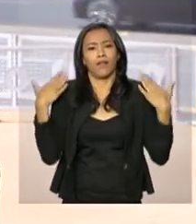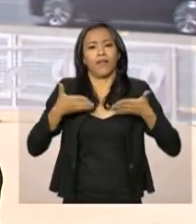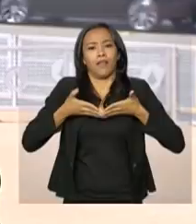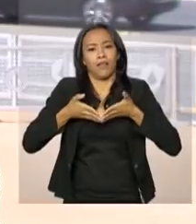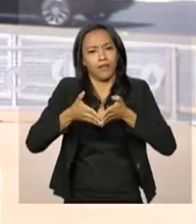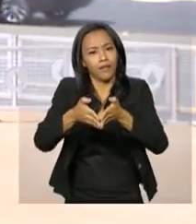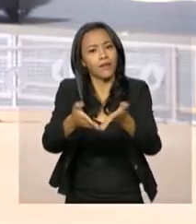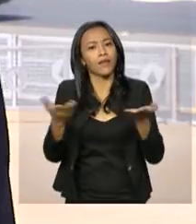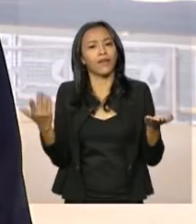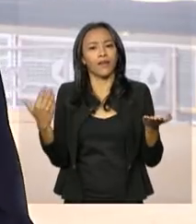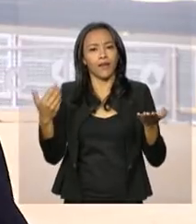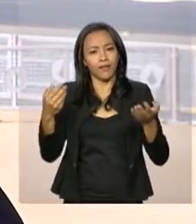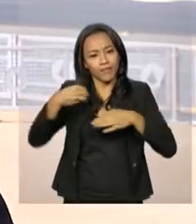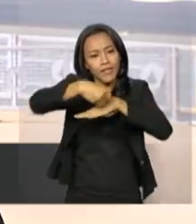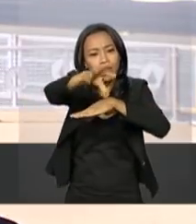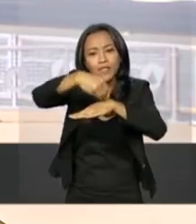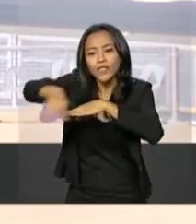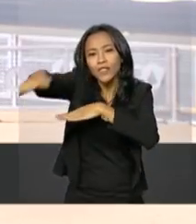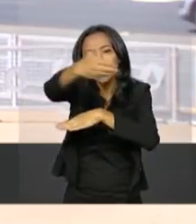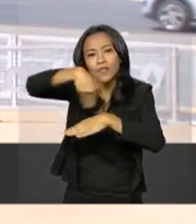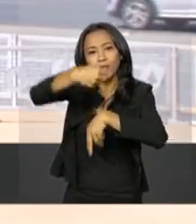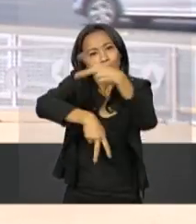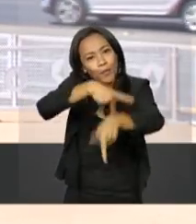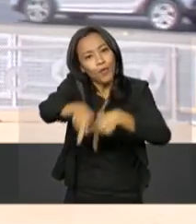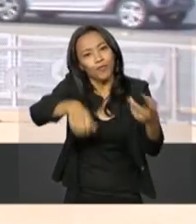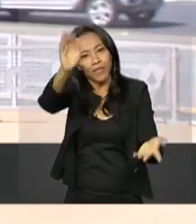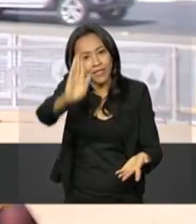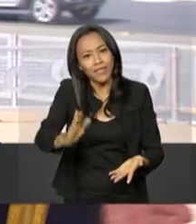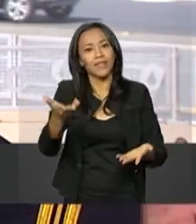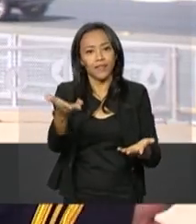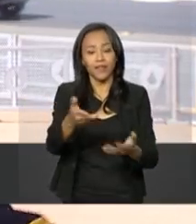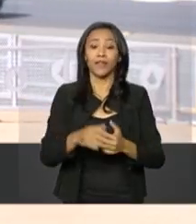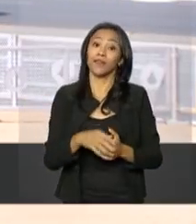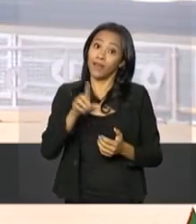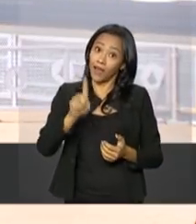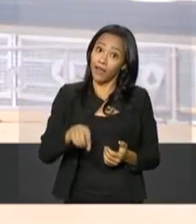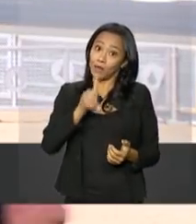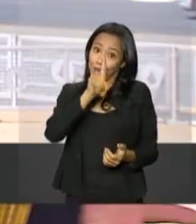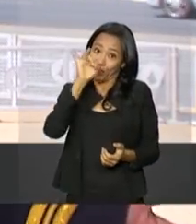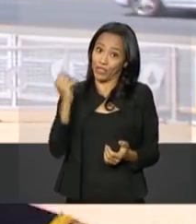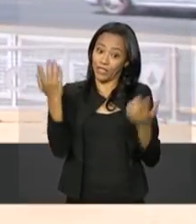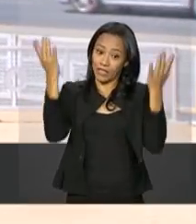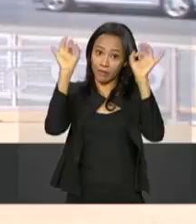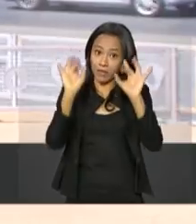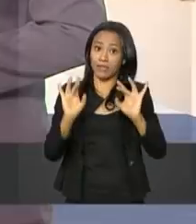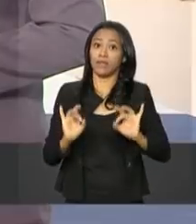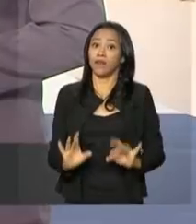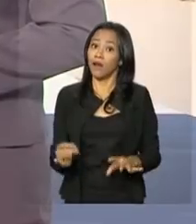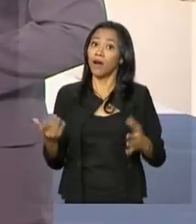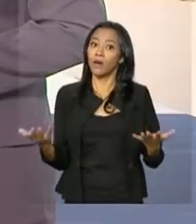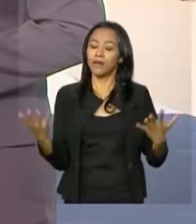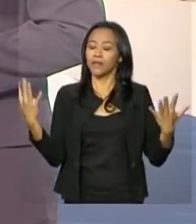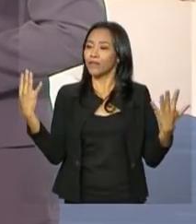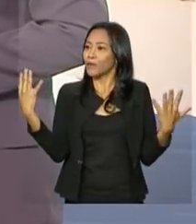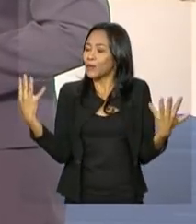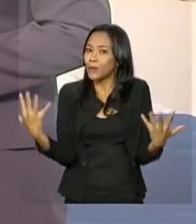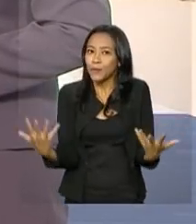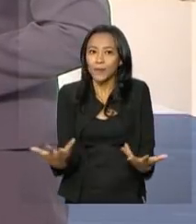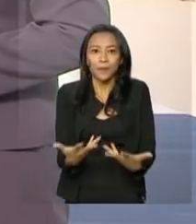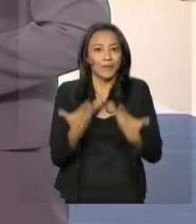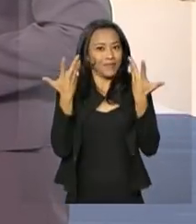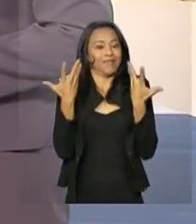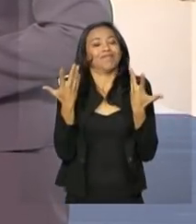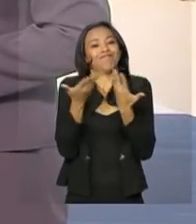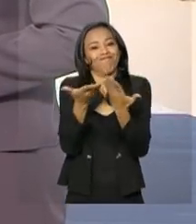nossa população, né? E foi um dia de céu de brigadeiro, um dia especial que abrilhantou ainda mais o nosso